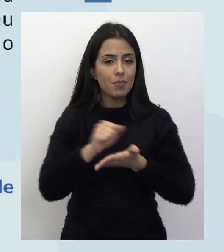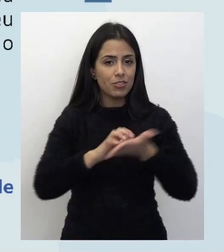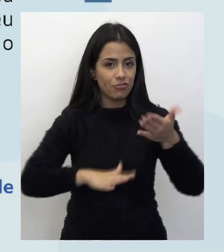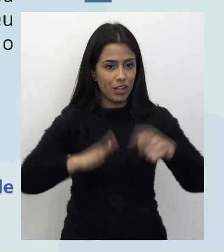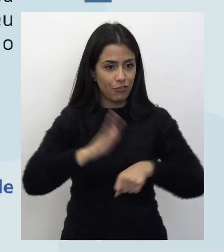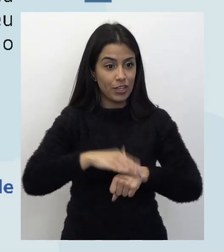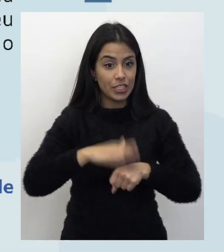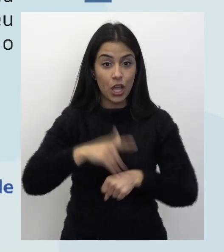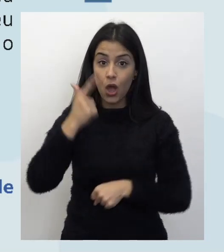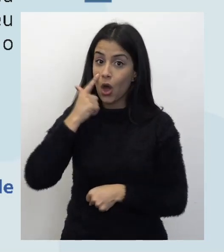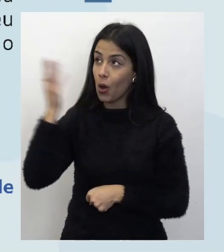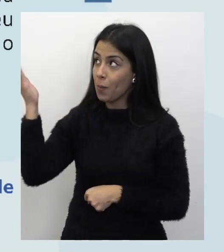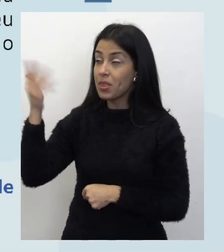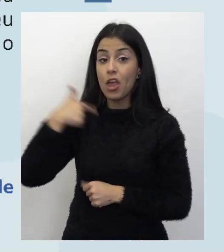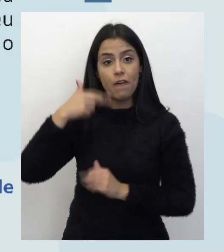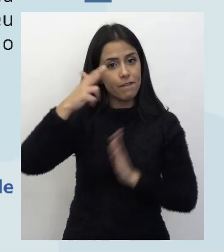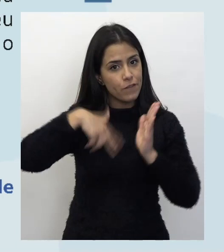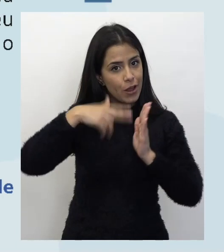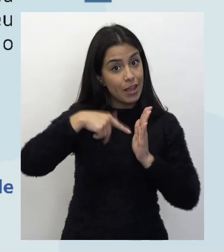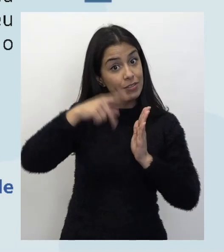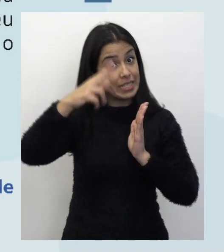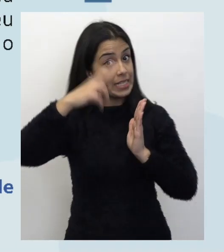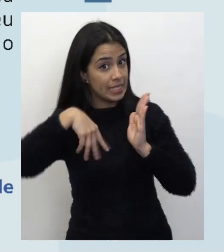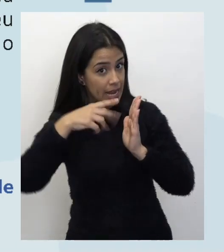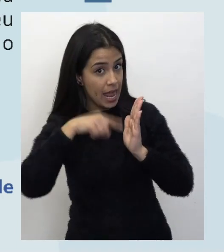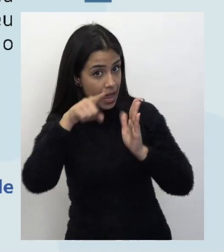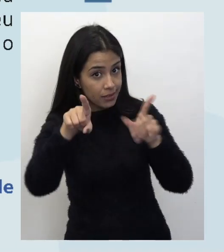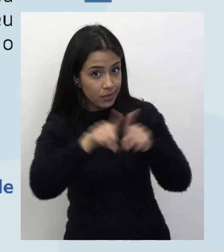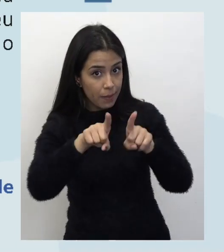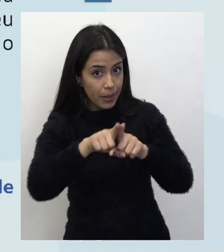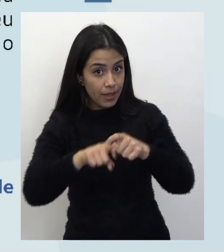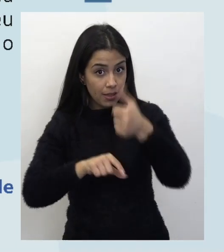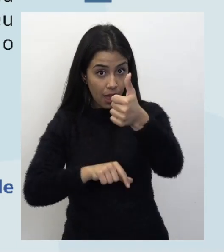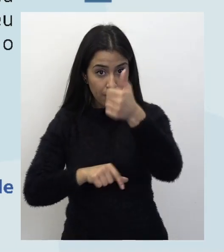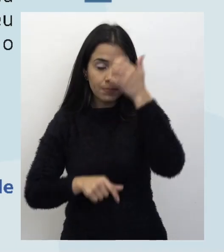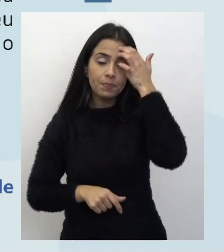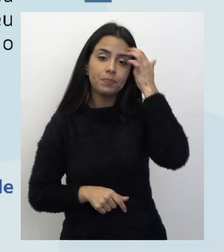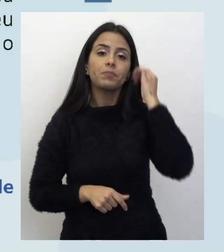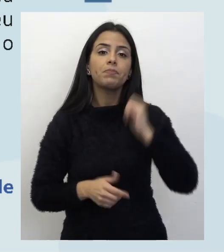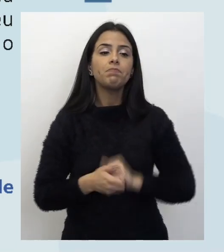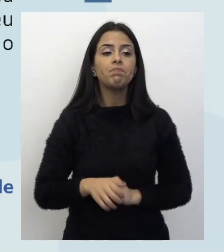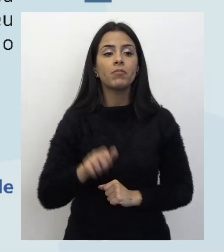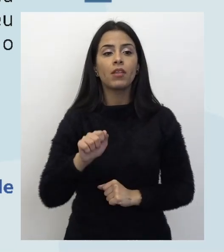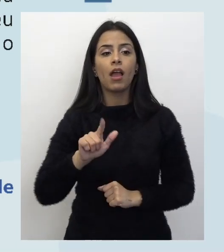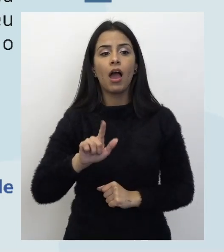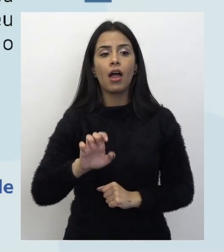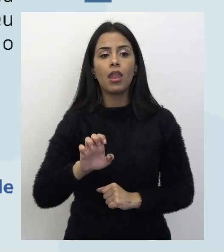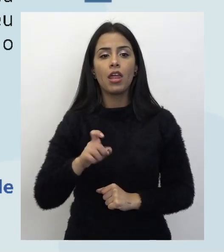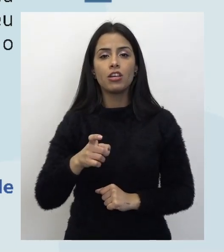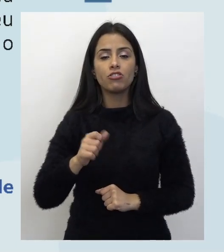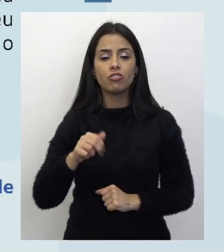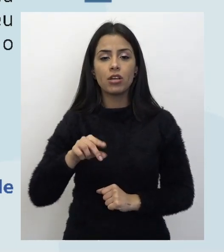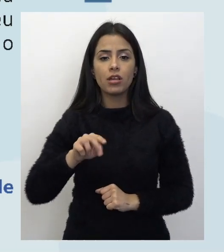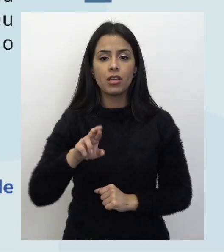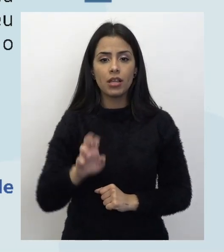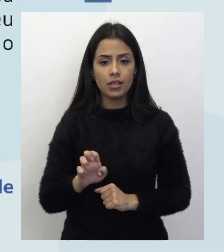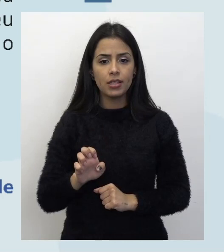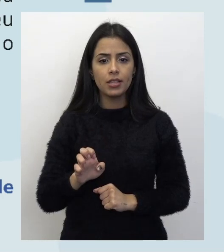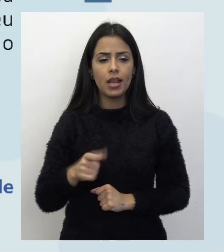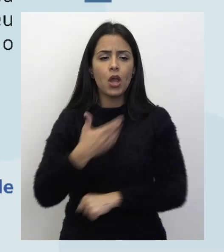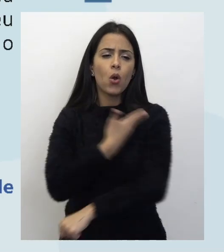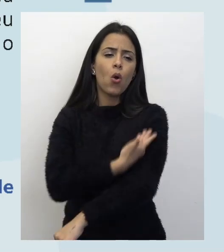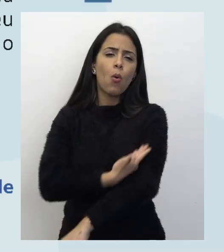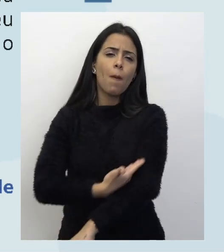exercício, tá? Então, vou ler com vocês daqui e vocês leem daí. Alexandre aproximou-se ainda mais dos costumes